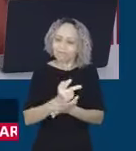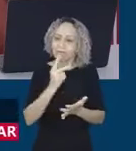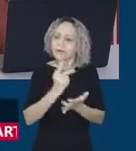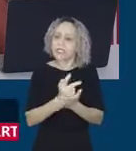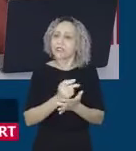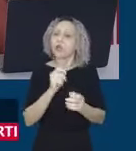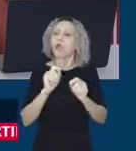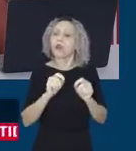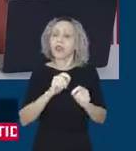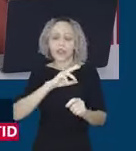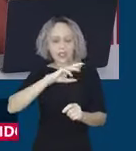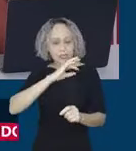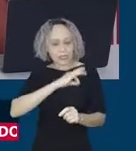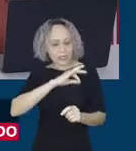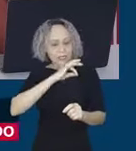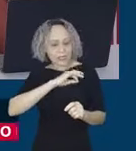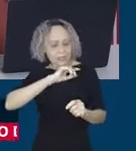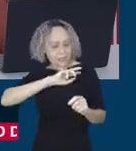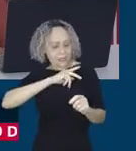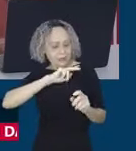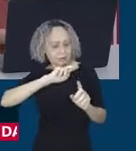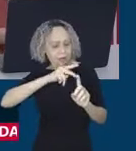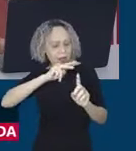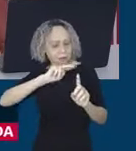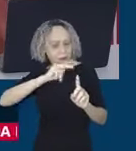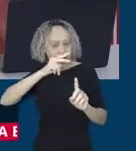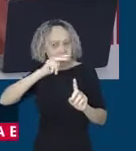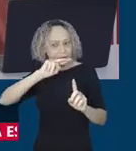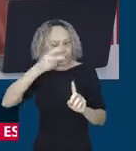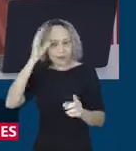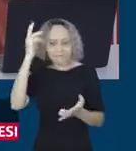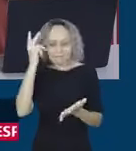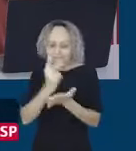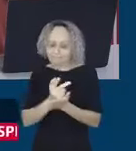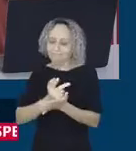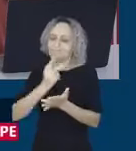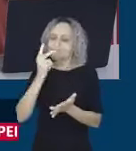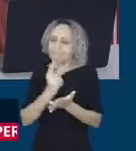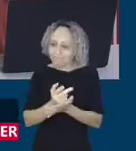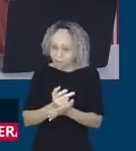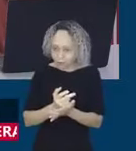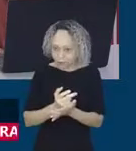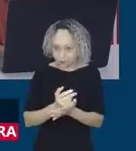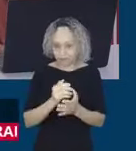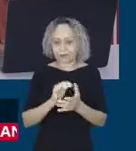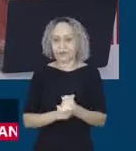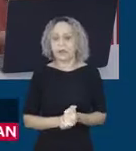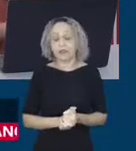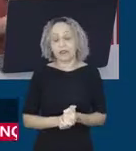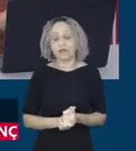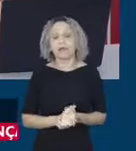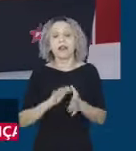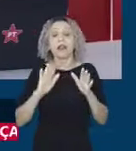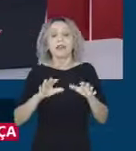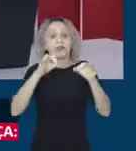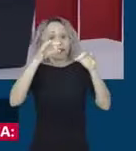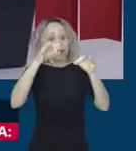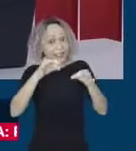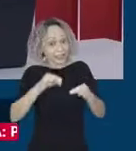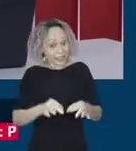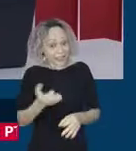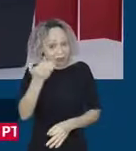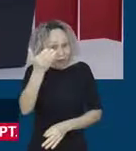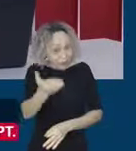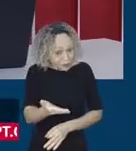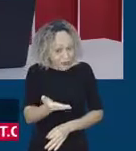já deu um aumento real esse ano. Então, estamos no bom caminho aí. Temos muito por fazer, claro. Com certeza. E essa tecla é a mesma